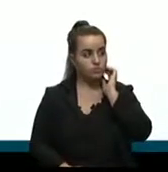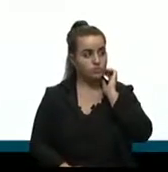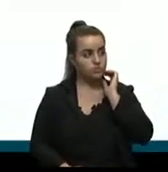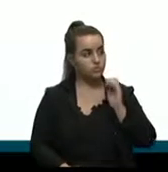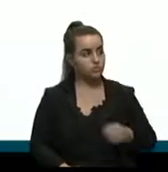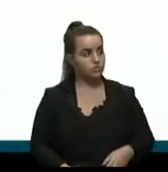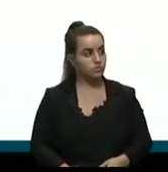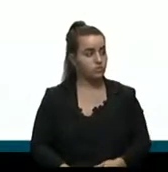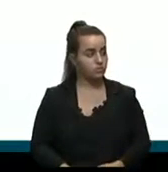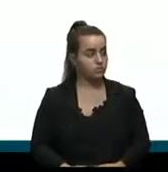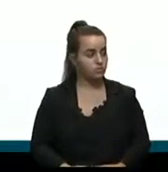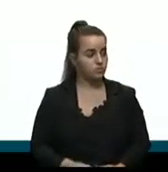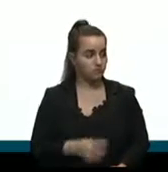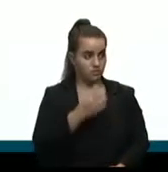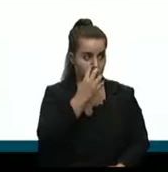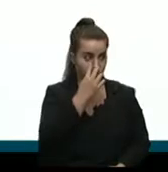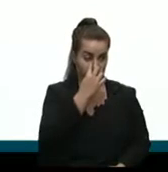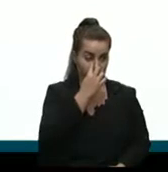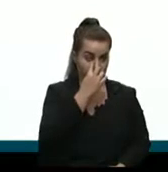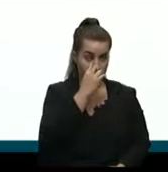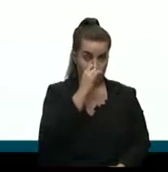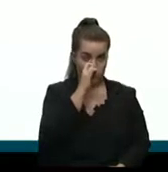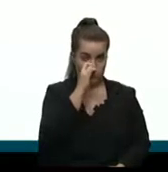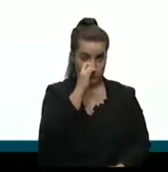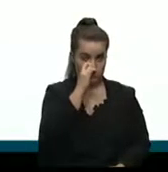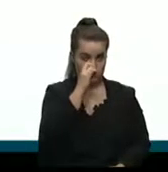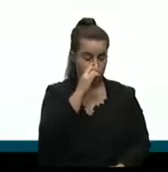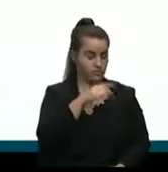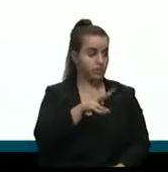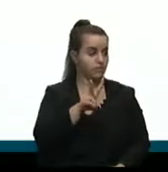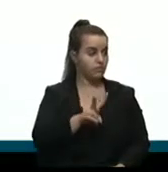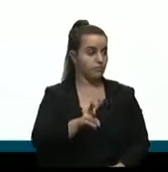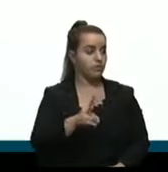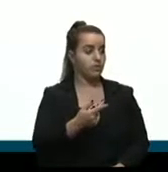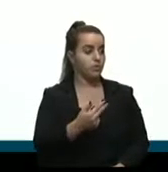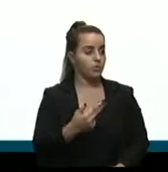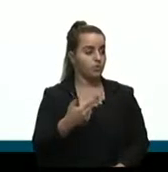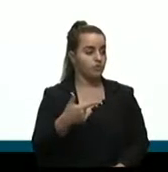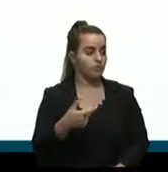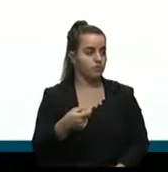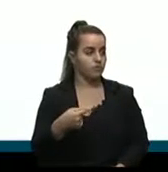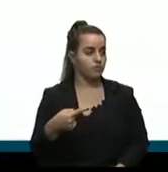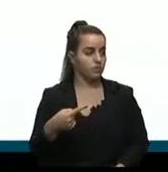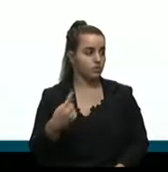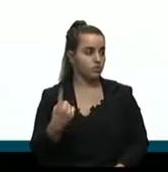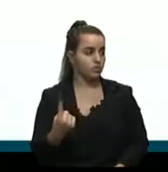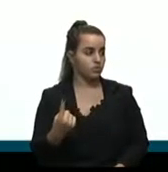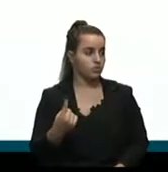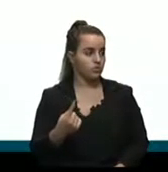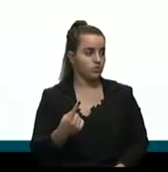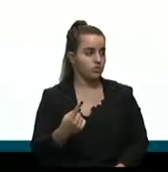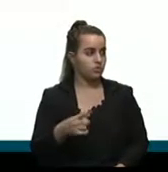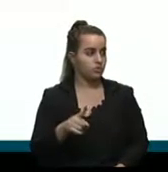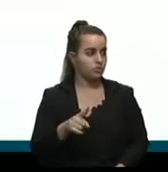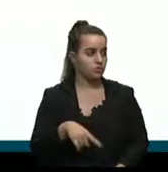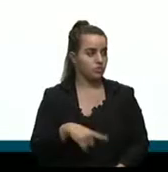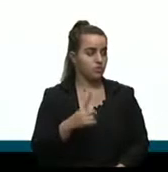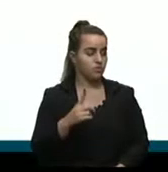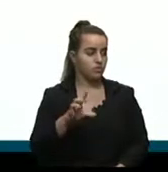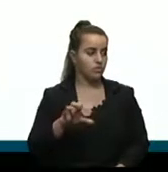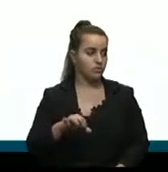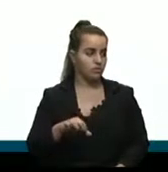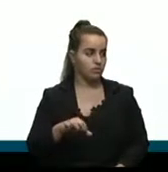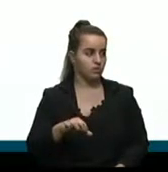1, então V igual a 20 menos 1, que é igual a